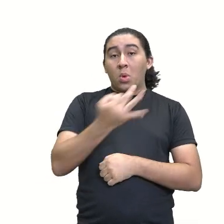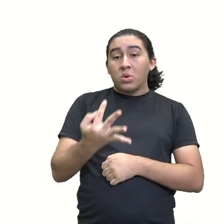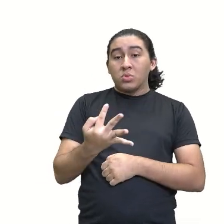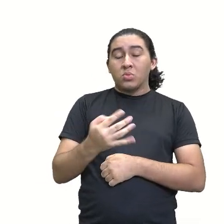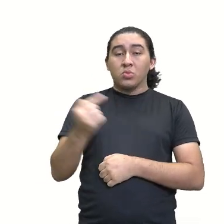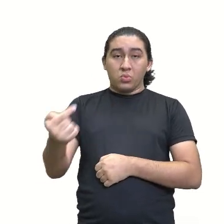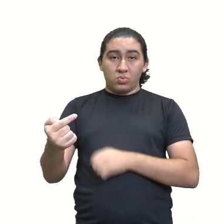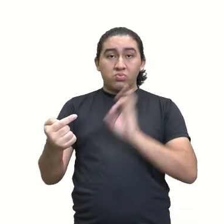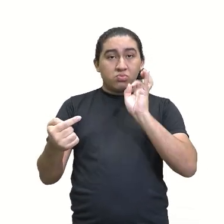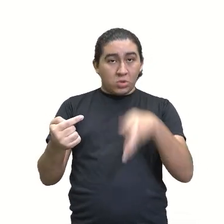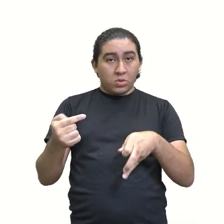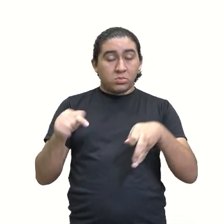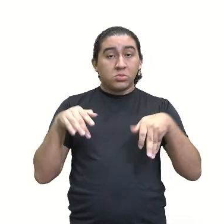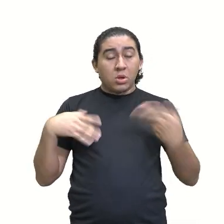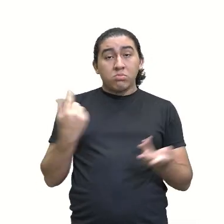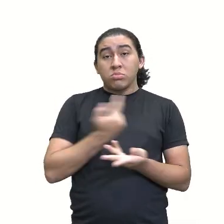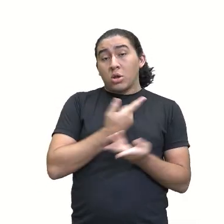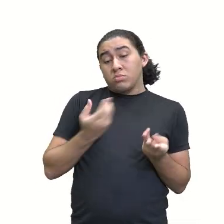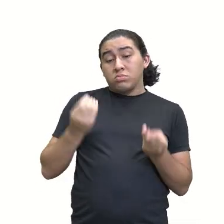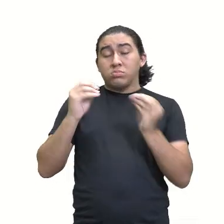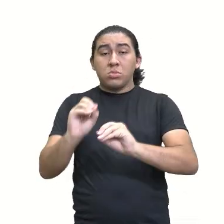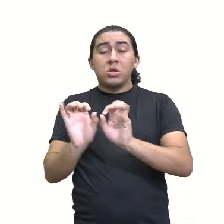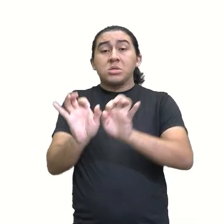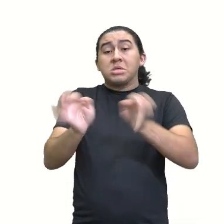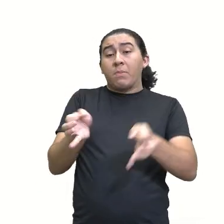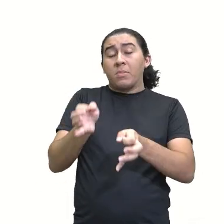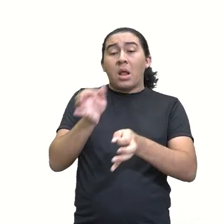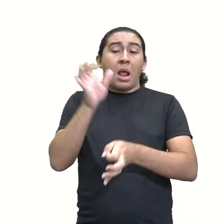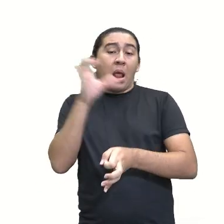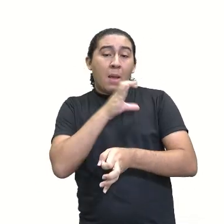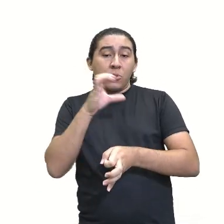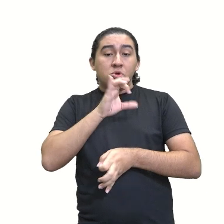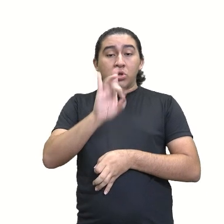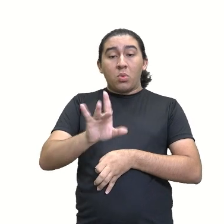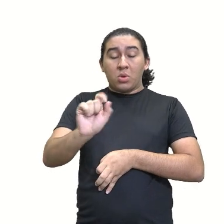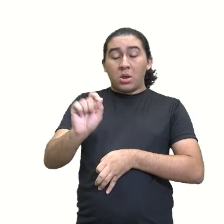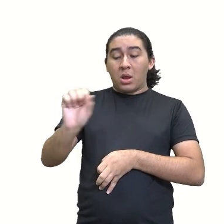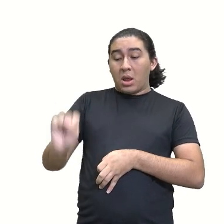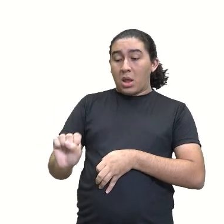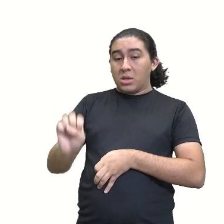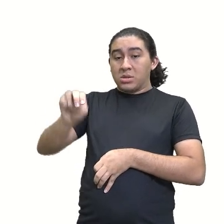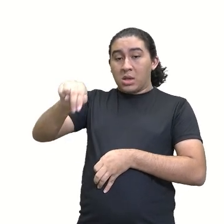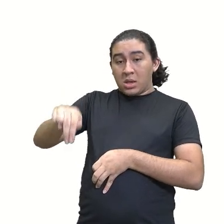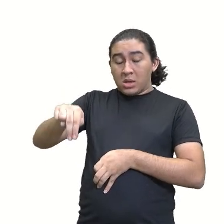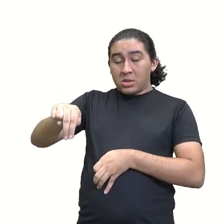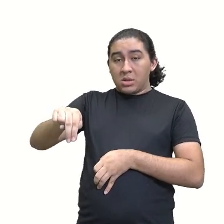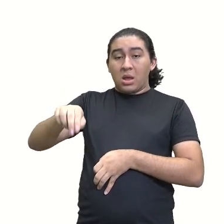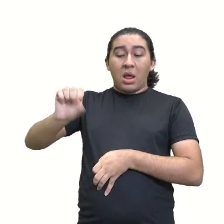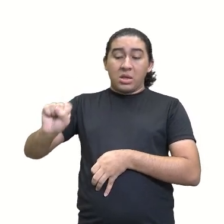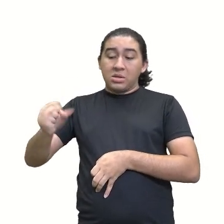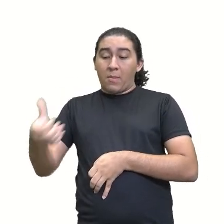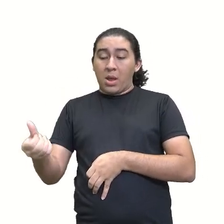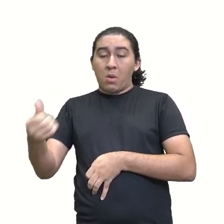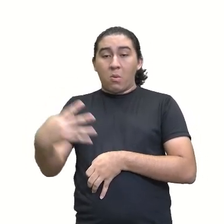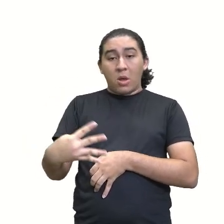1. Então, nós vamos colocar aqui apenas que a soma das 64 casas vai ser igual